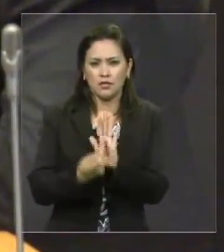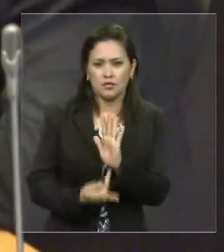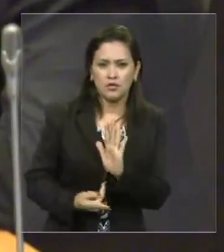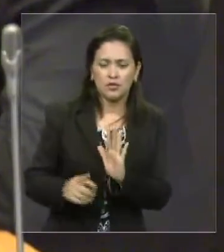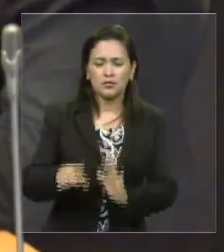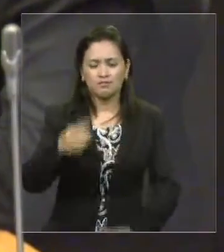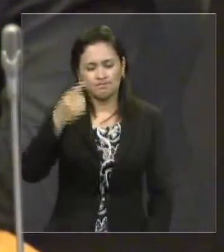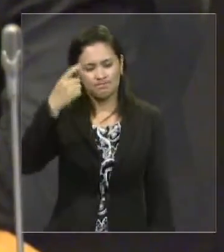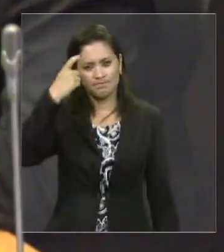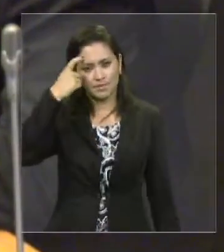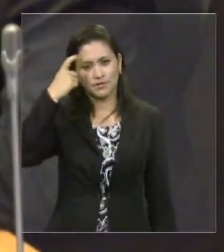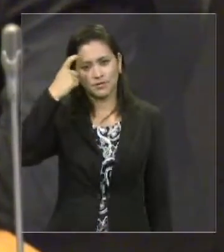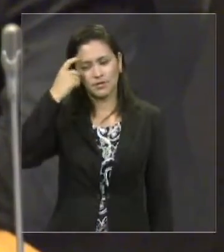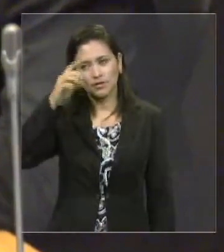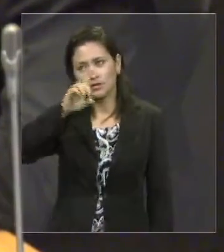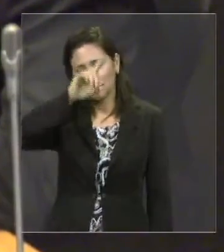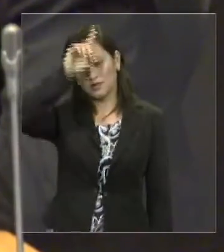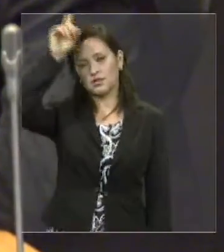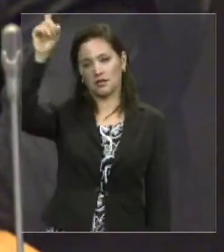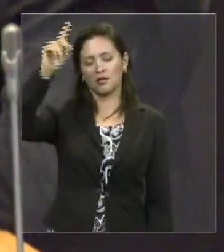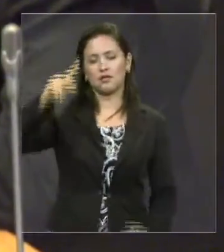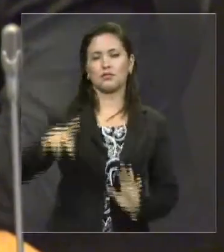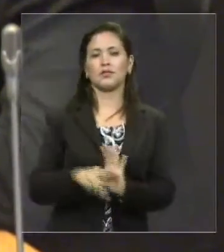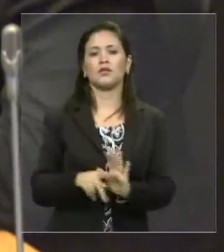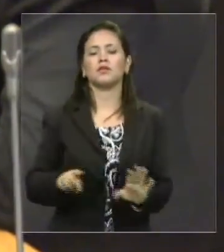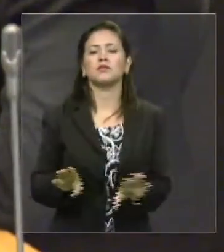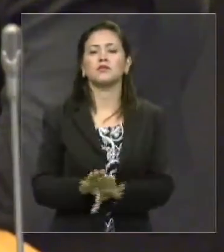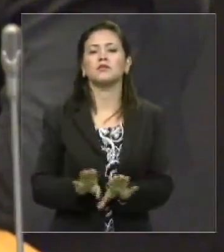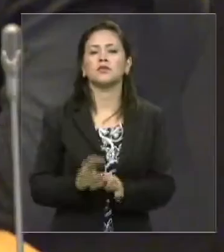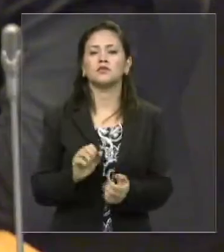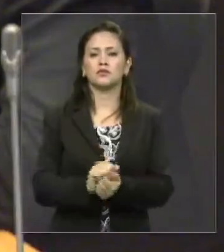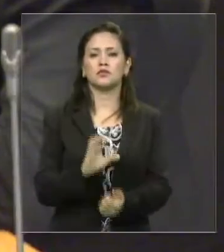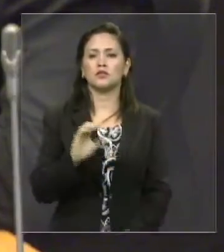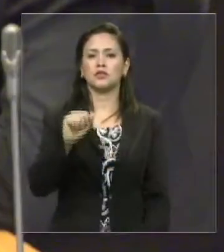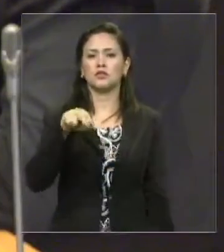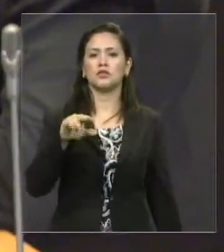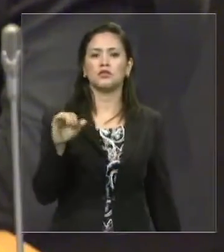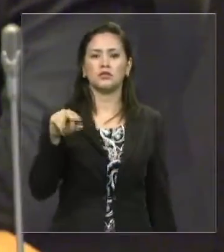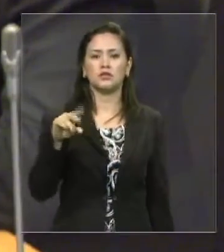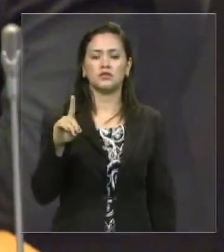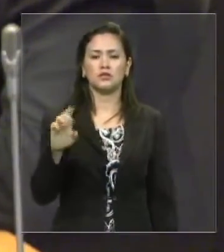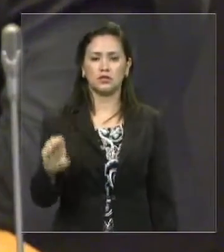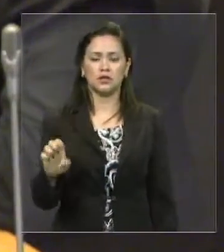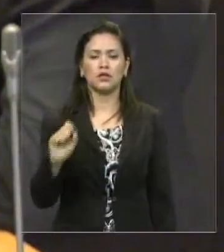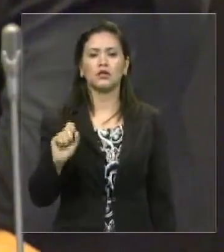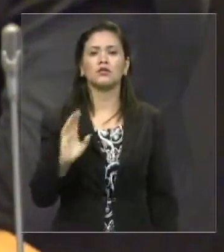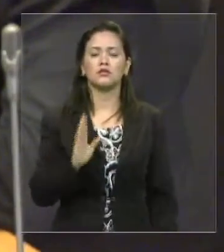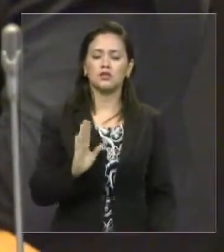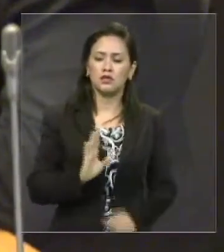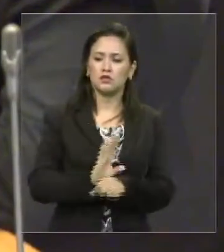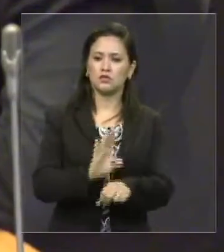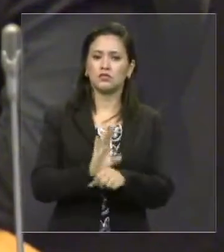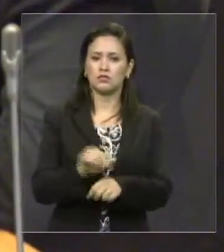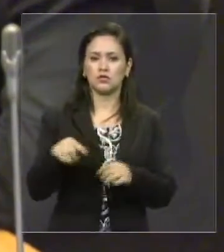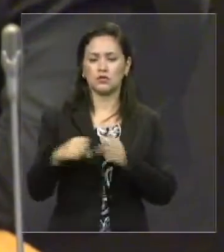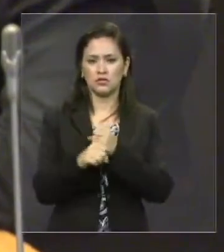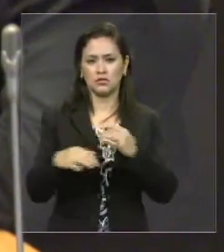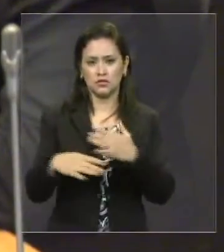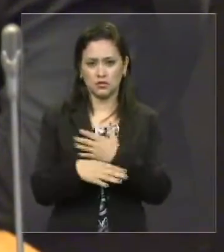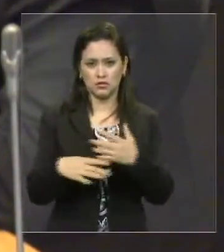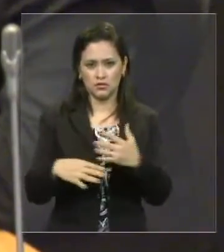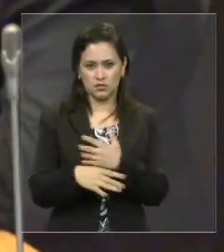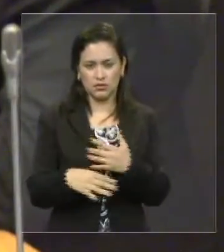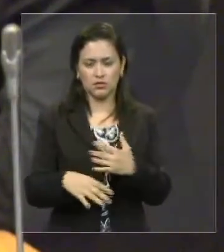dele, junto também com o secretário Canindé Barros, que já contribuiu bastante para a nossa capital e está tendo a oportunidade de contribuir mais uma vez